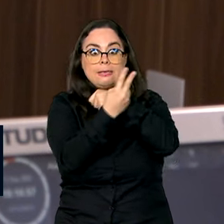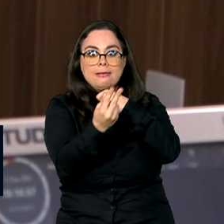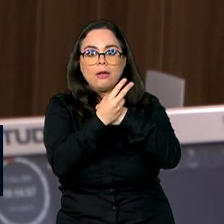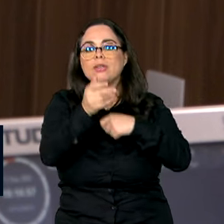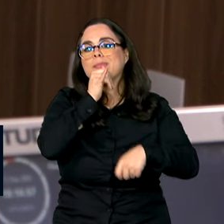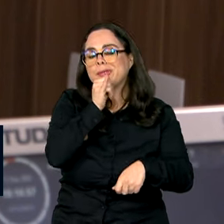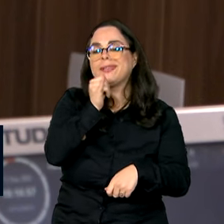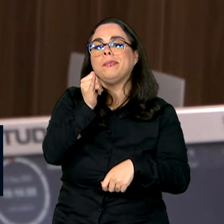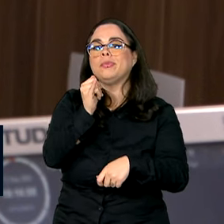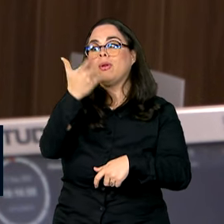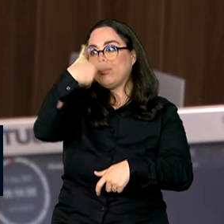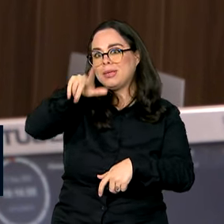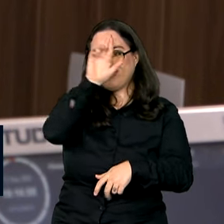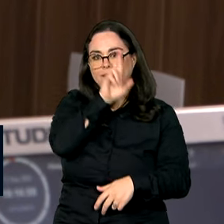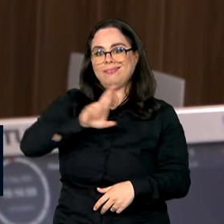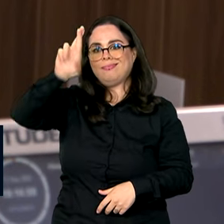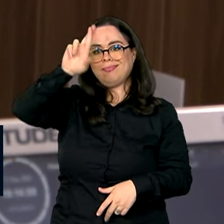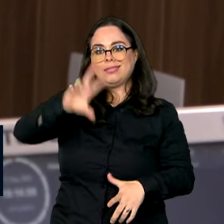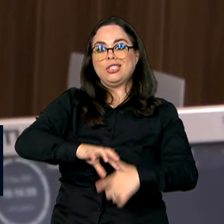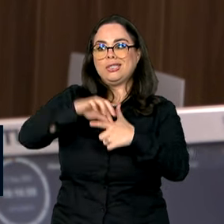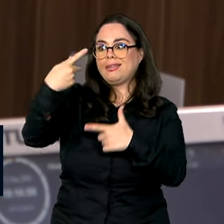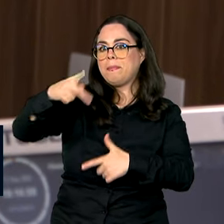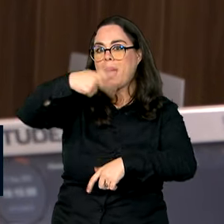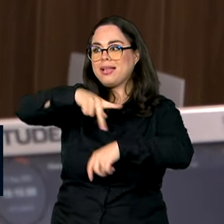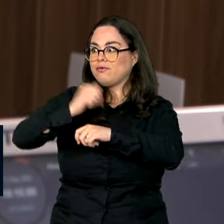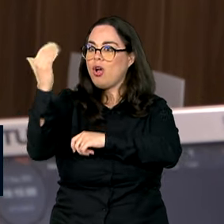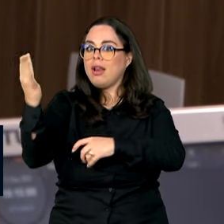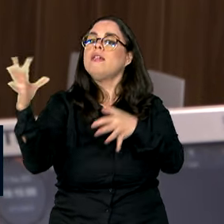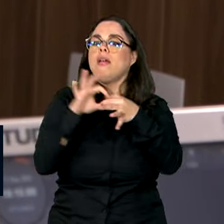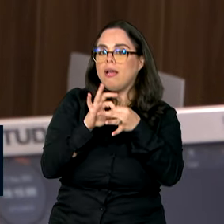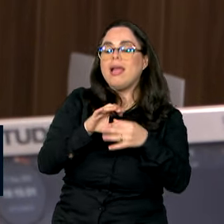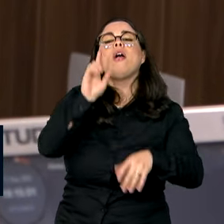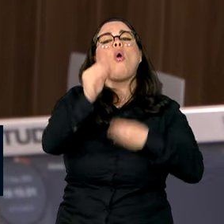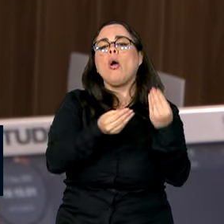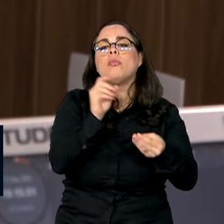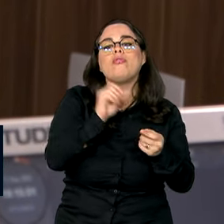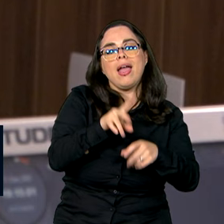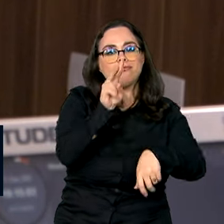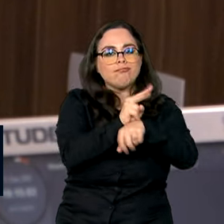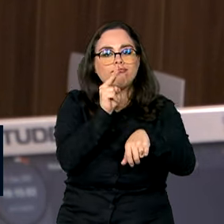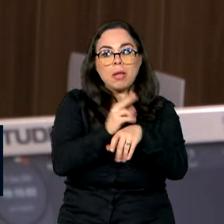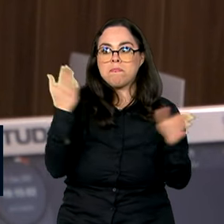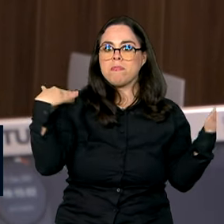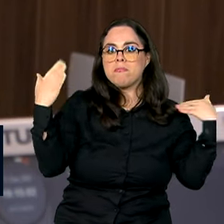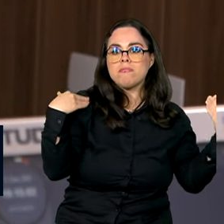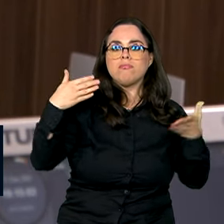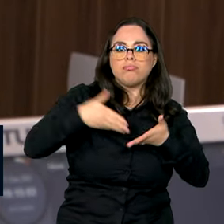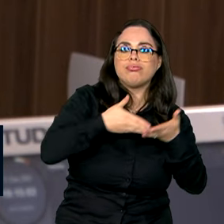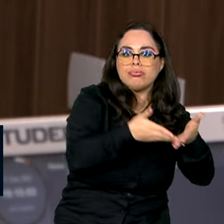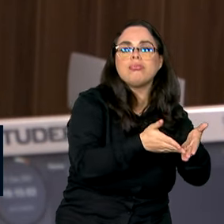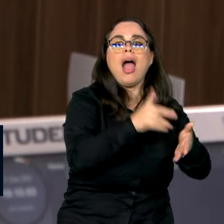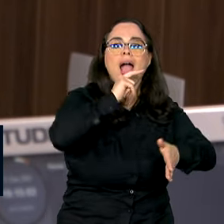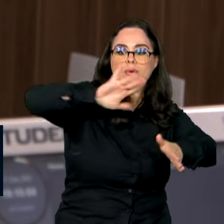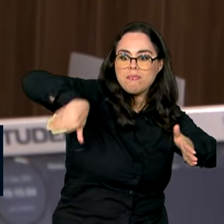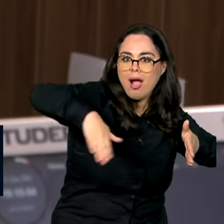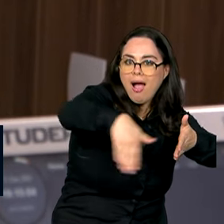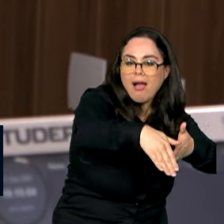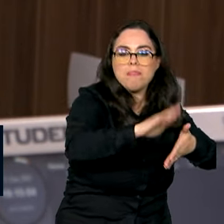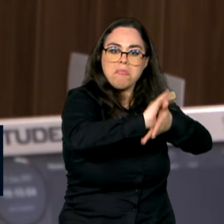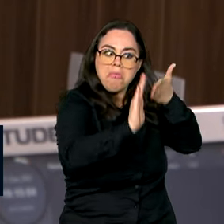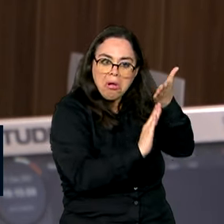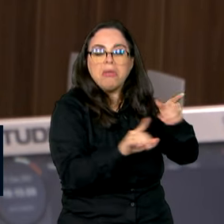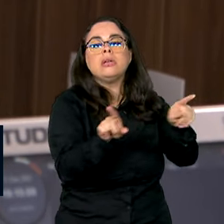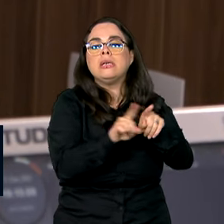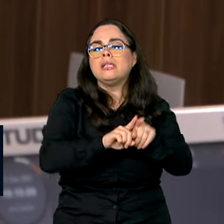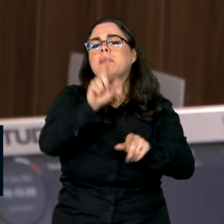como água, abastecimento, eletricidade, etc. A segurança marítima, né, para os navios e para a área do porto.